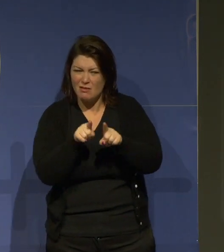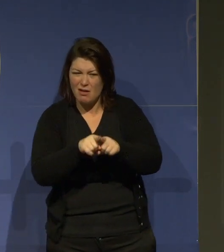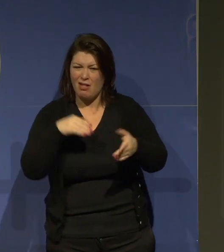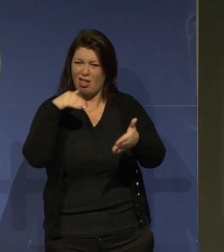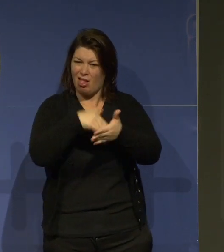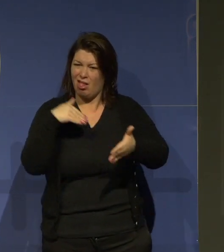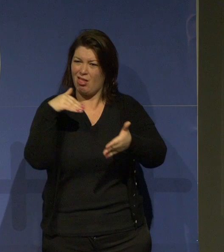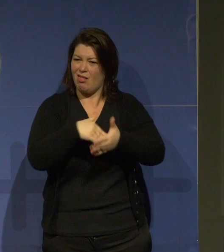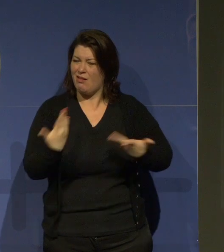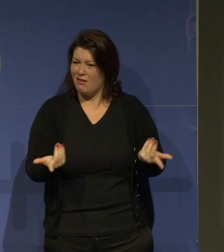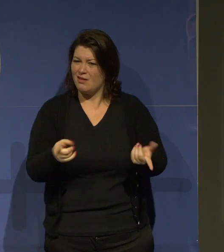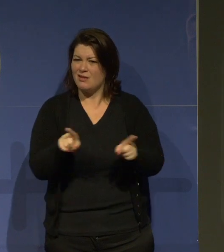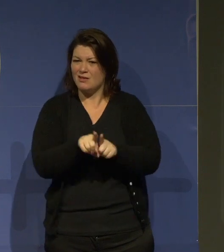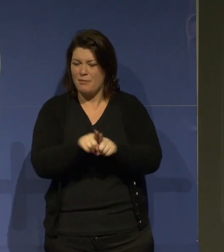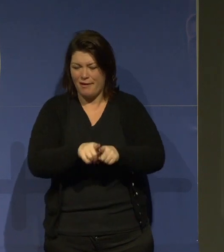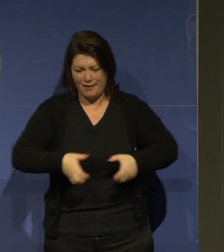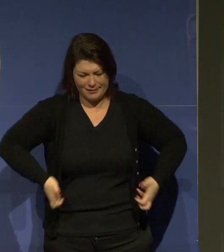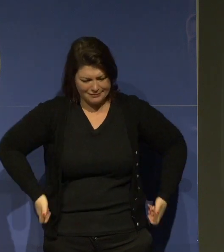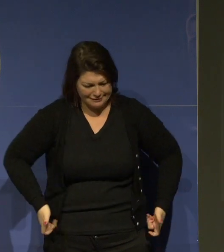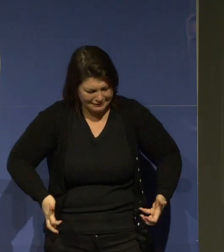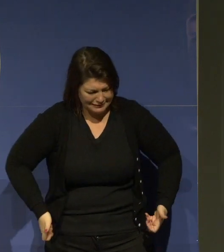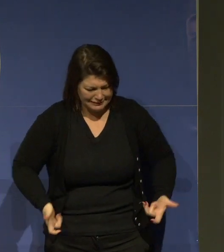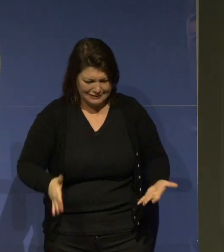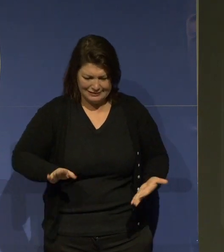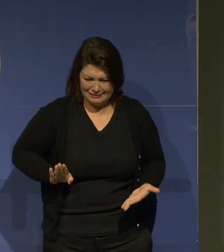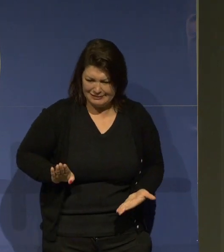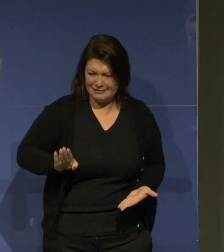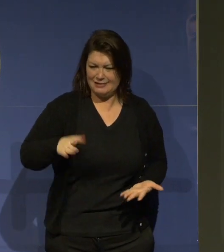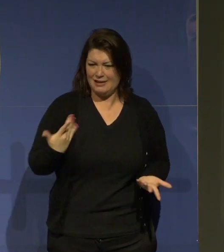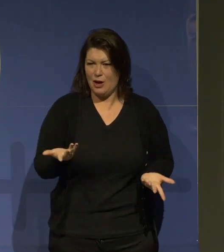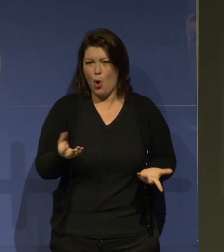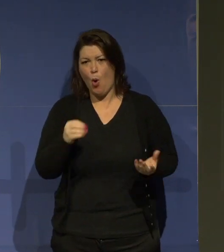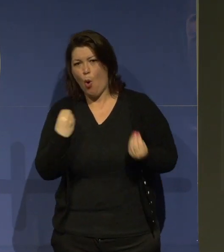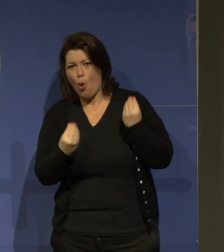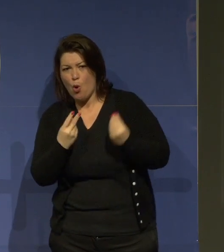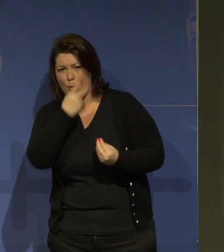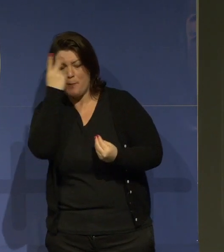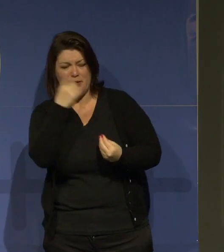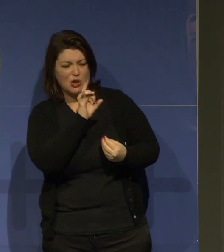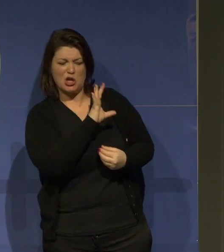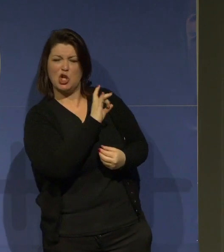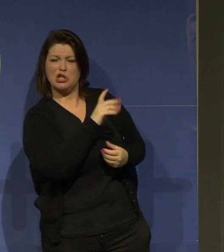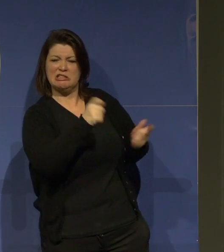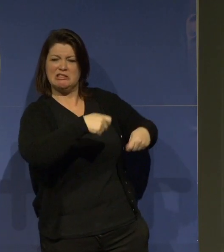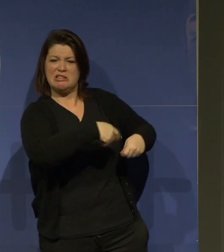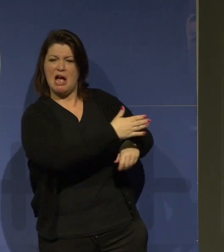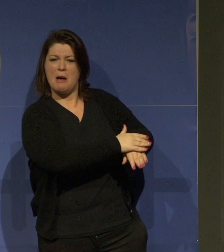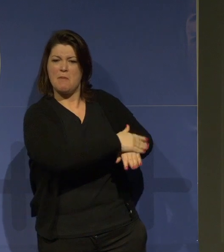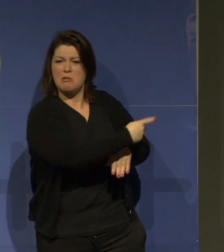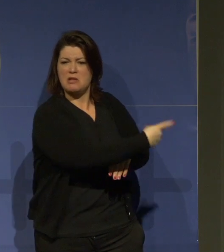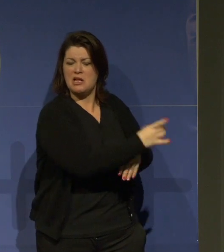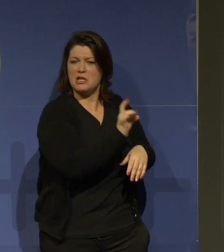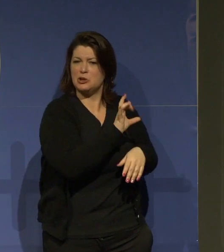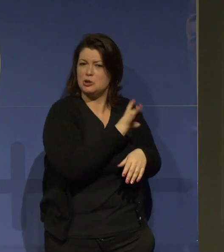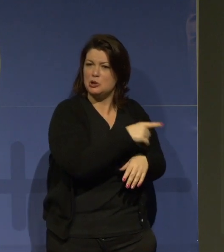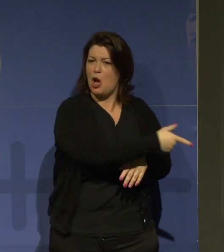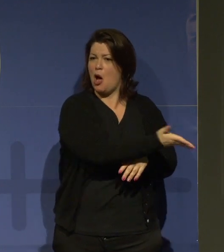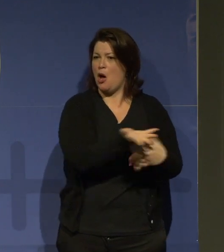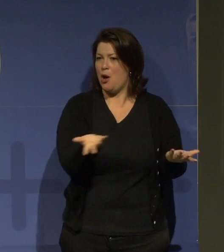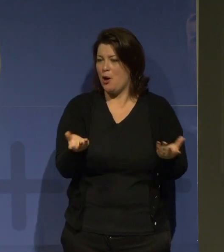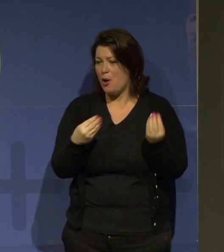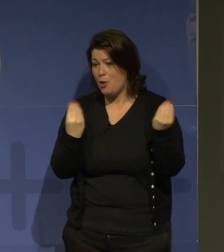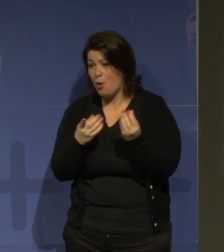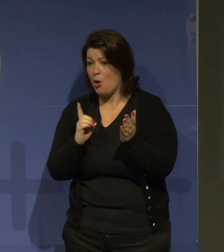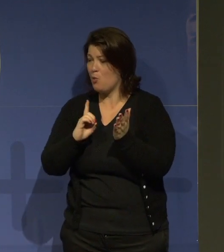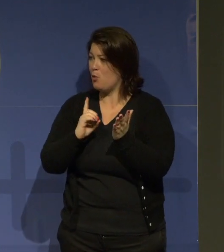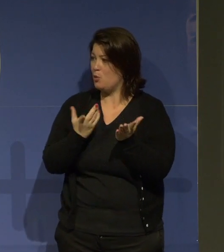numa acessibilidade arquitetônica, seja, né, em como a pessoa vai ter autonomia para ficar e interagir com o